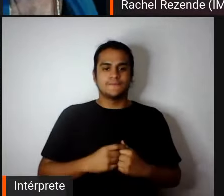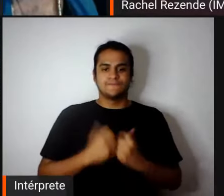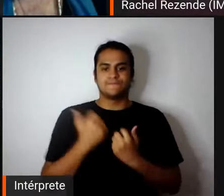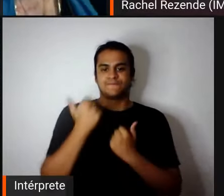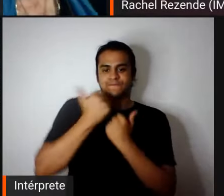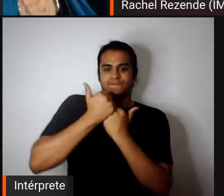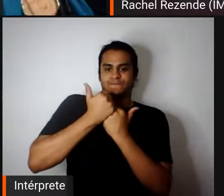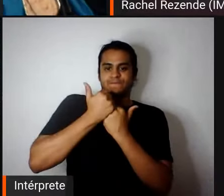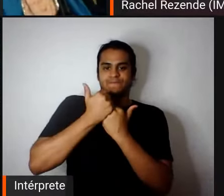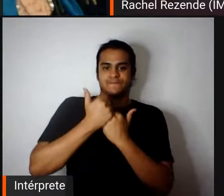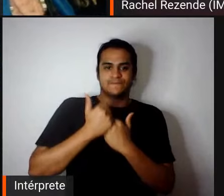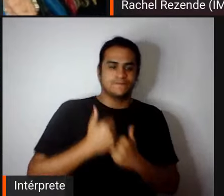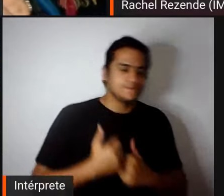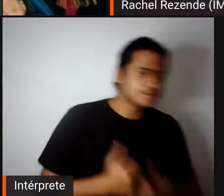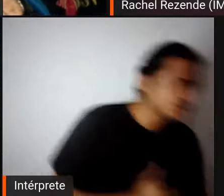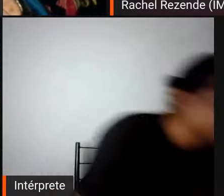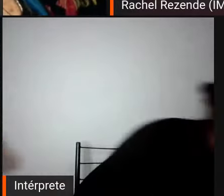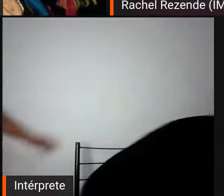Ah, não,